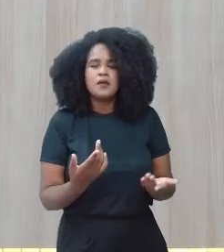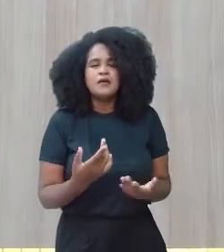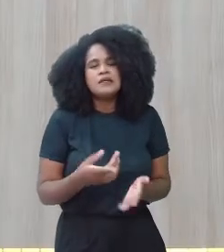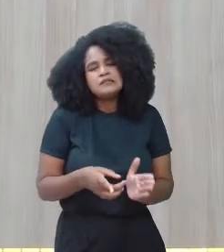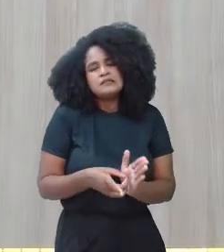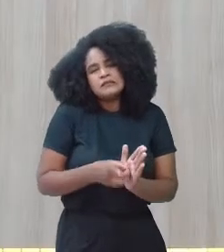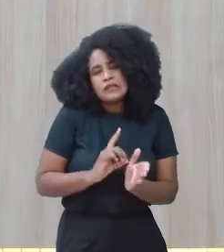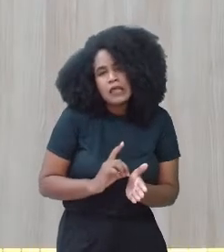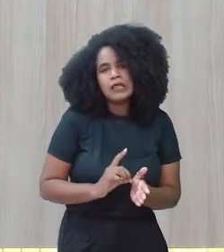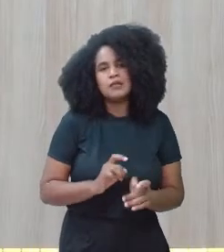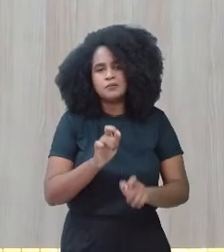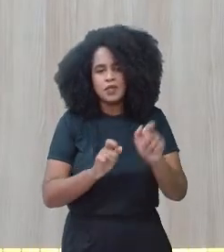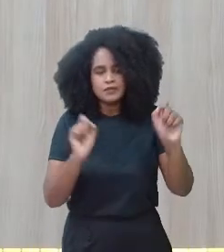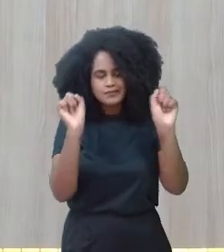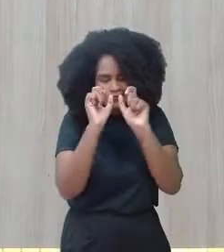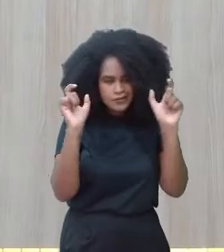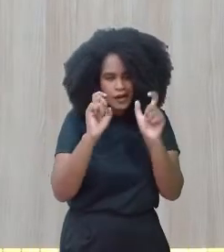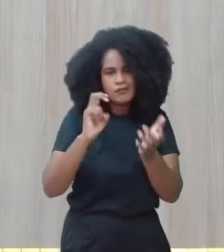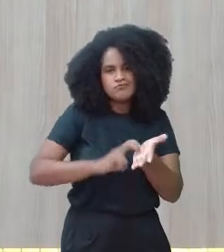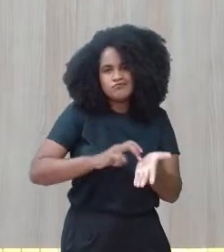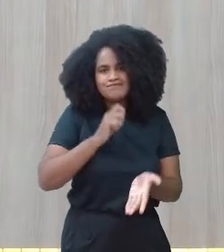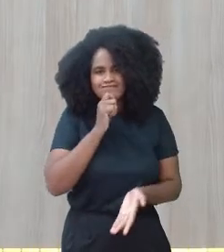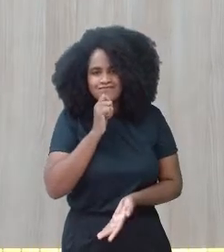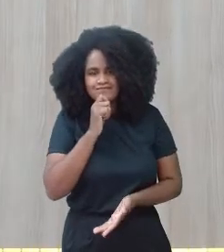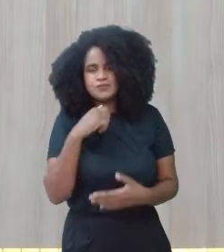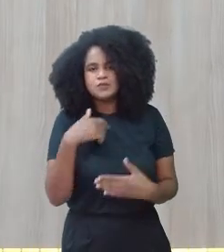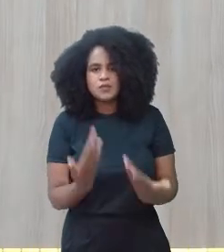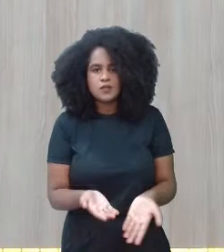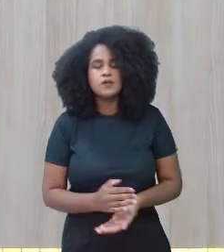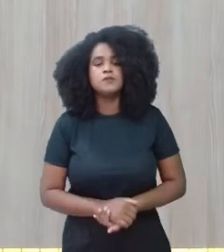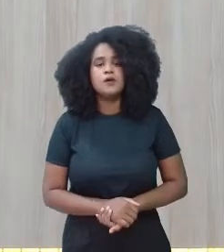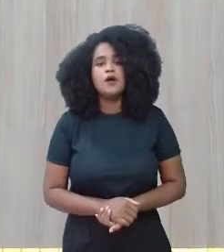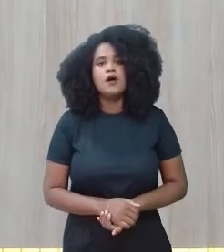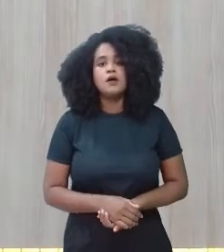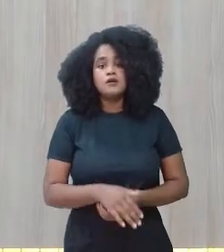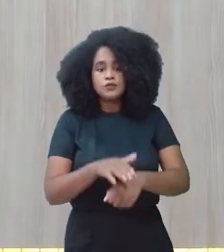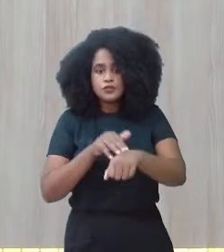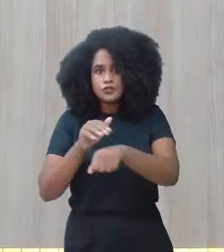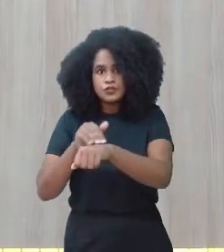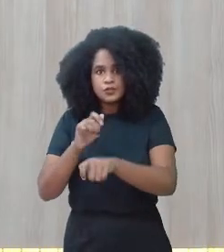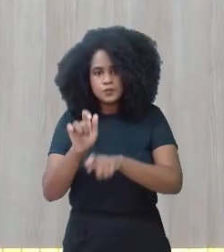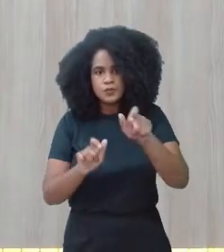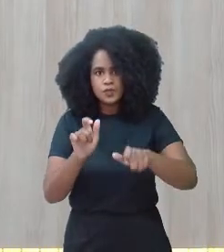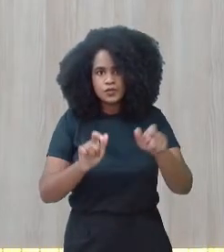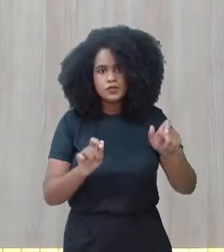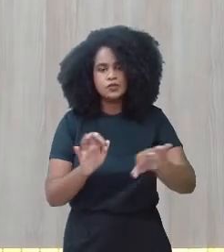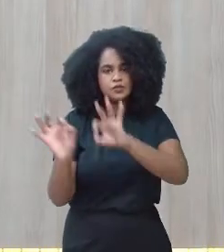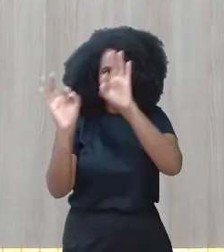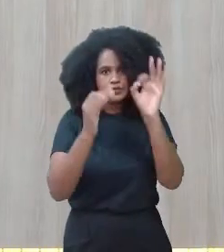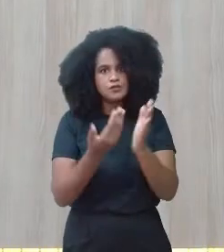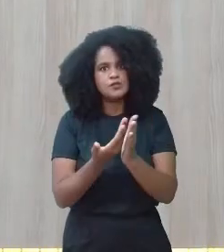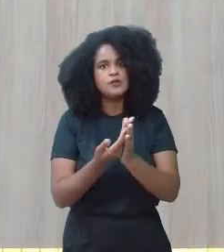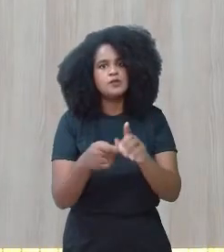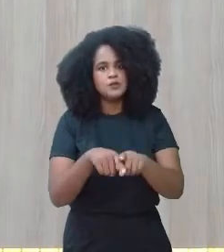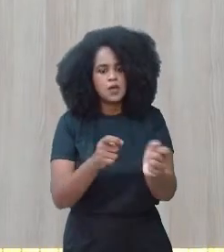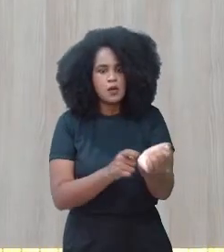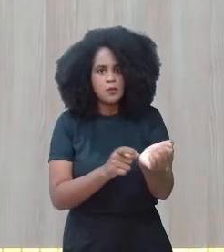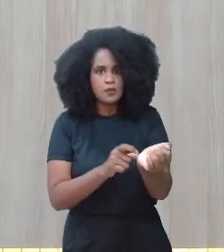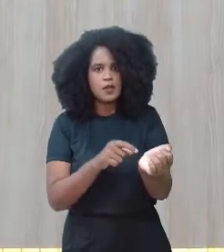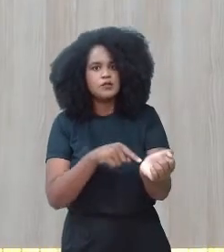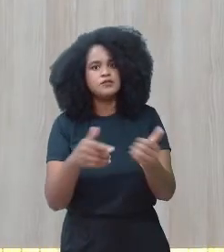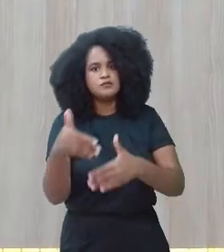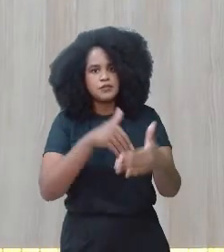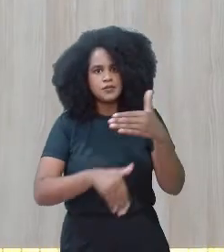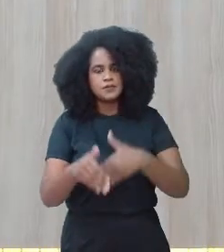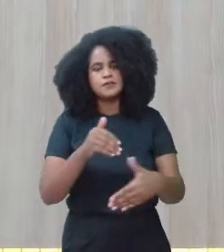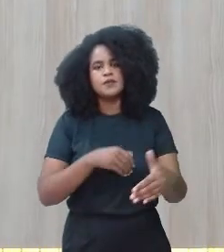acordando agora, e aí já chama o colega para assistir a aula e tentar acessar o aplicativo, tá? Qualquer situação que Nádia já tiver por ali, ela vai me dizer e aí a gente